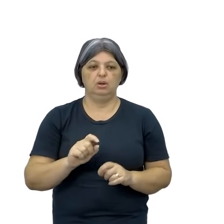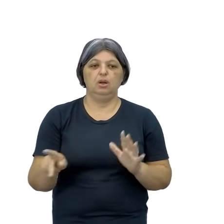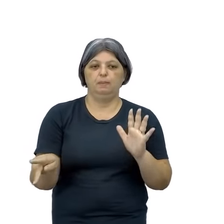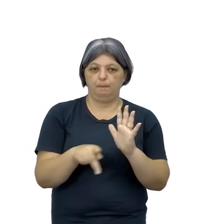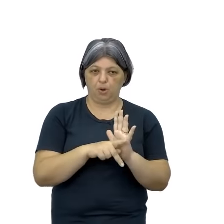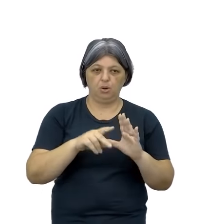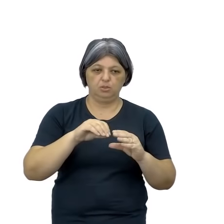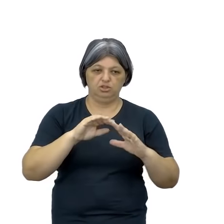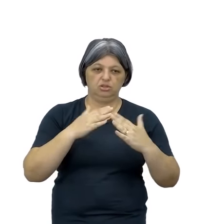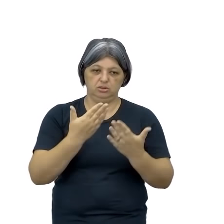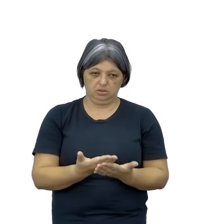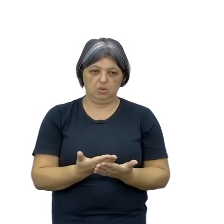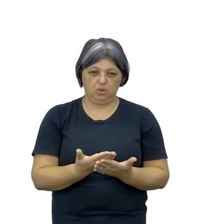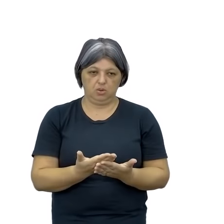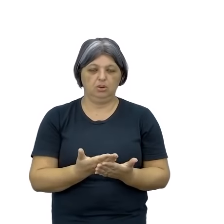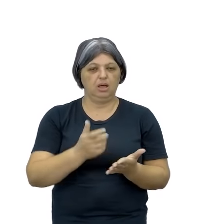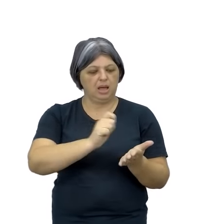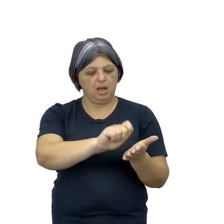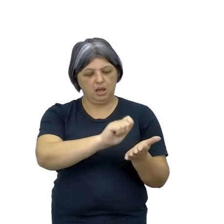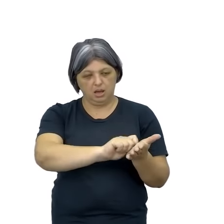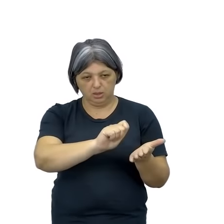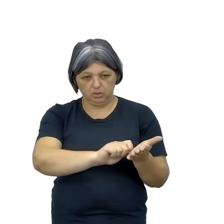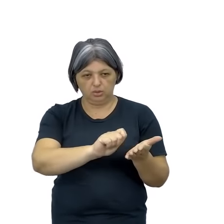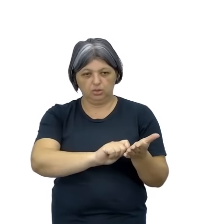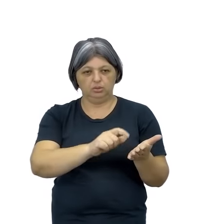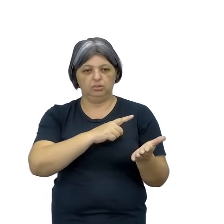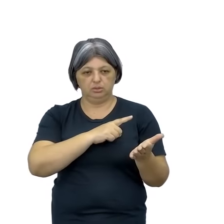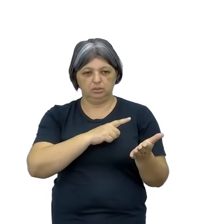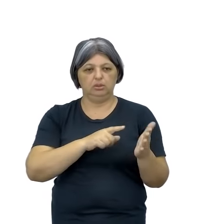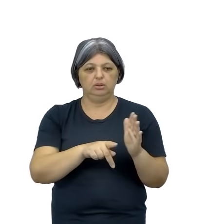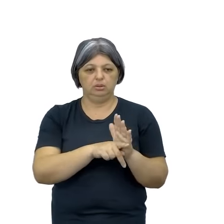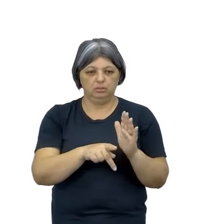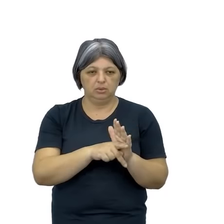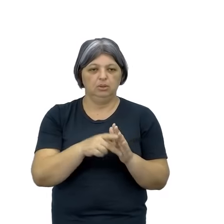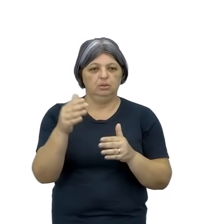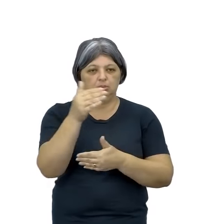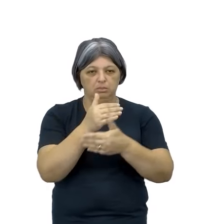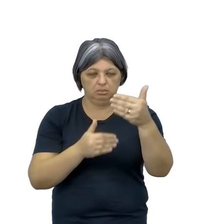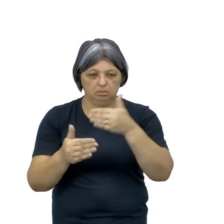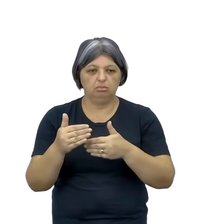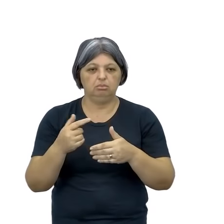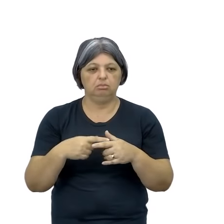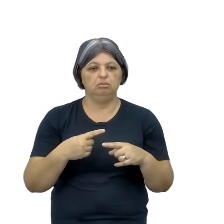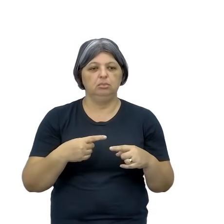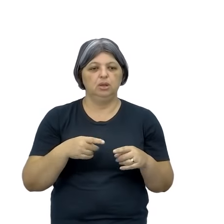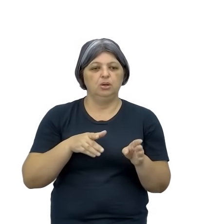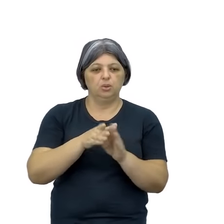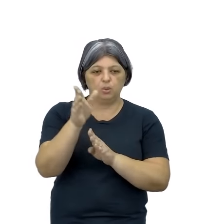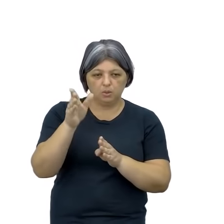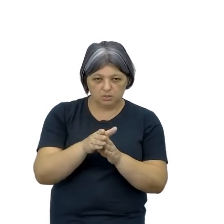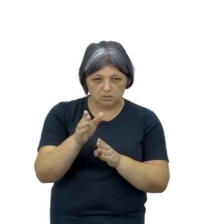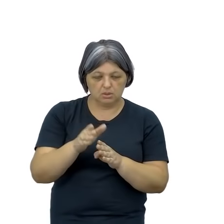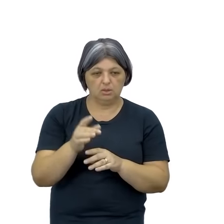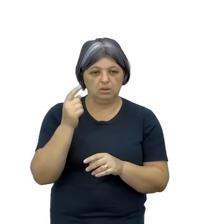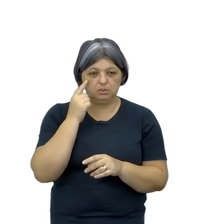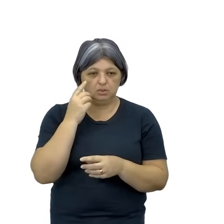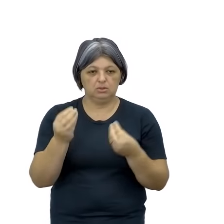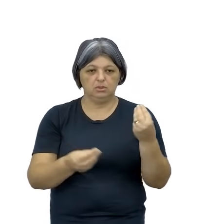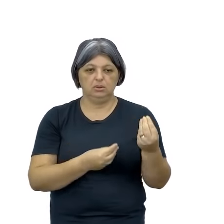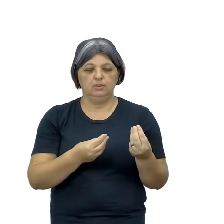da escola, onde vocês anotam, onde vocês têm ali os portfólios, os conselhos, né? No caso aqui, nós vamos pensar